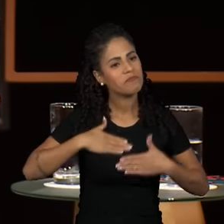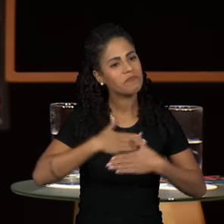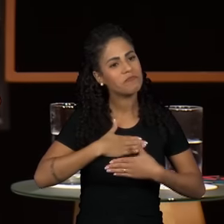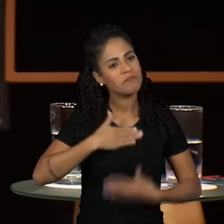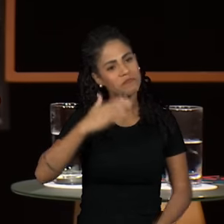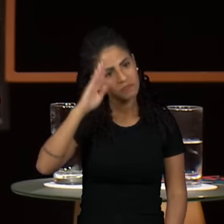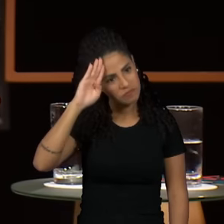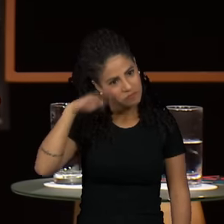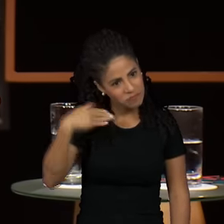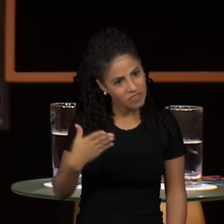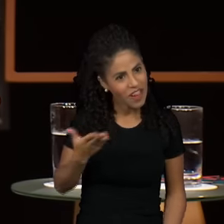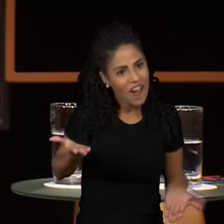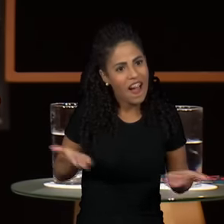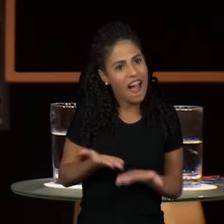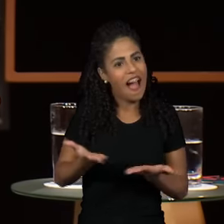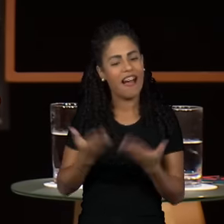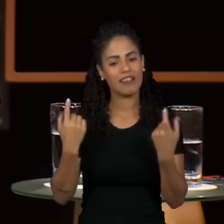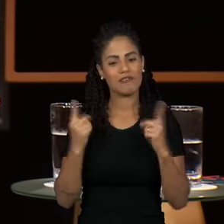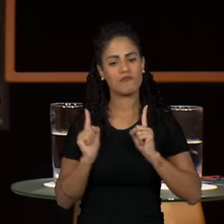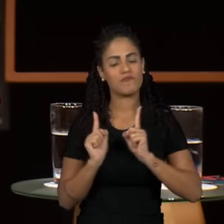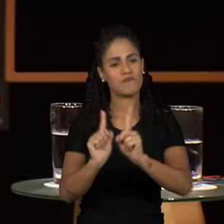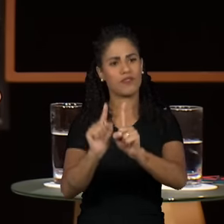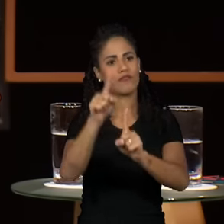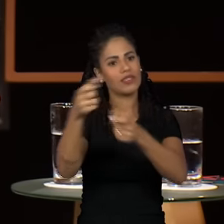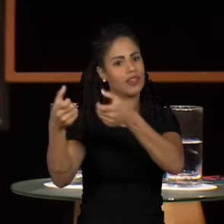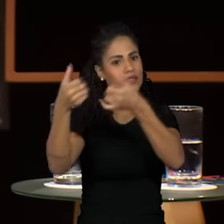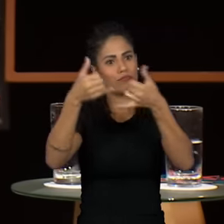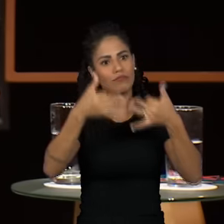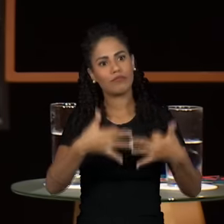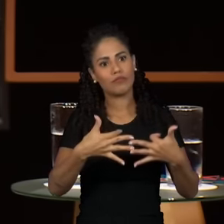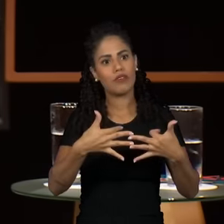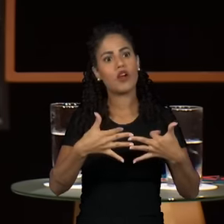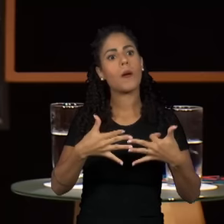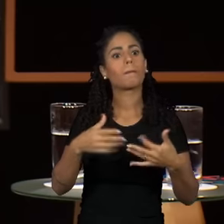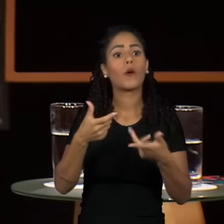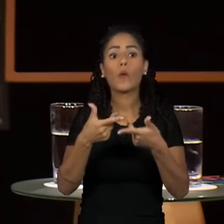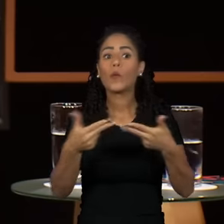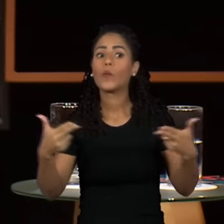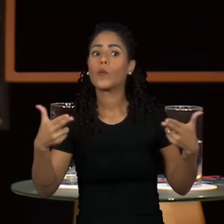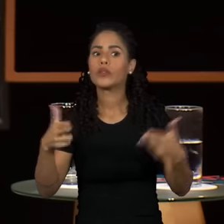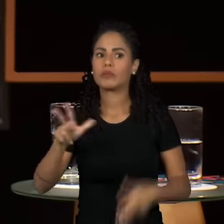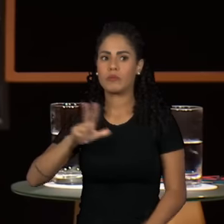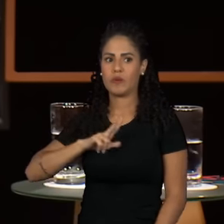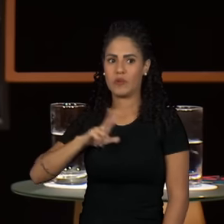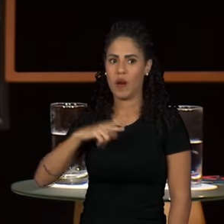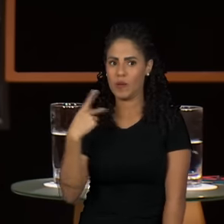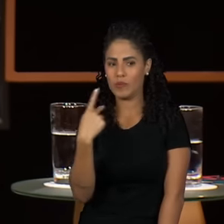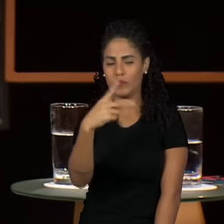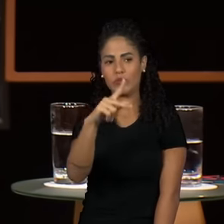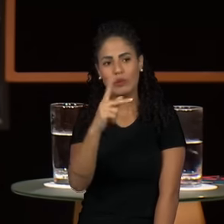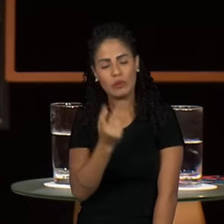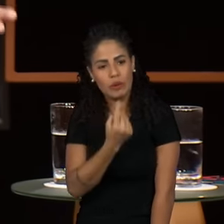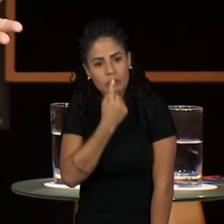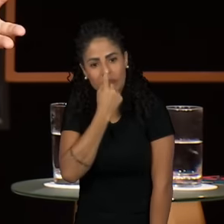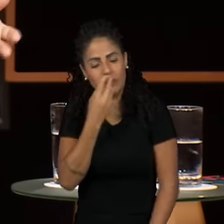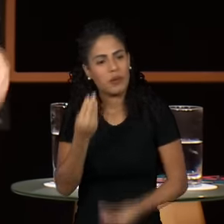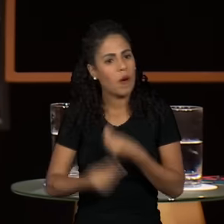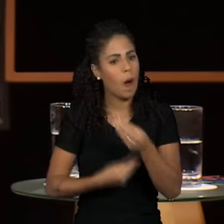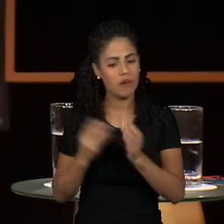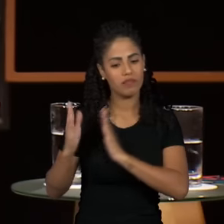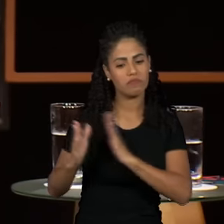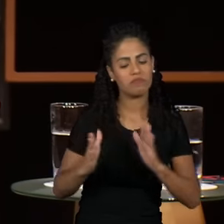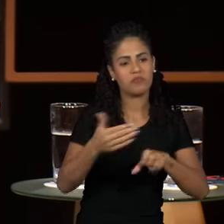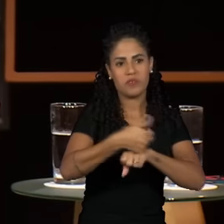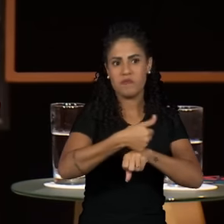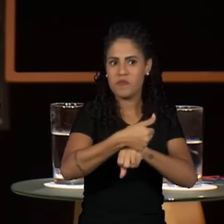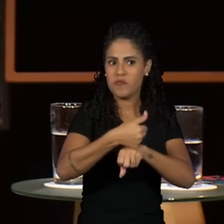honra ter você aqui no nosso programa. Você nos contou coisas assim, muito íntimas suas, muito gostosas da gente ouvir sobre o seu processo de trabalho,